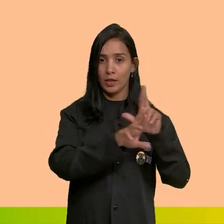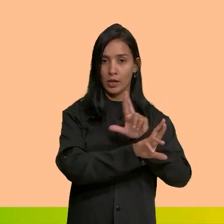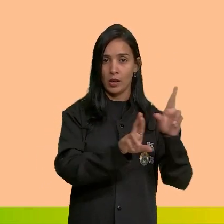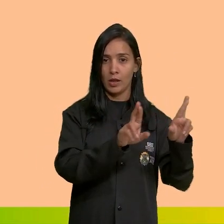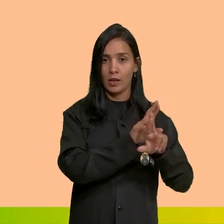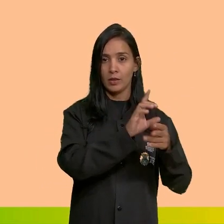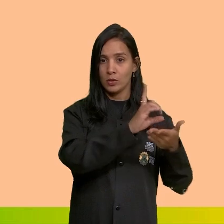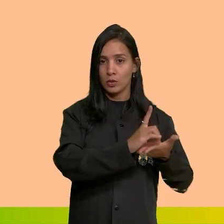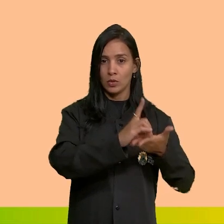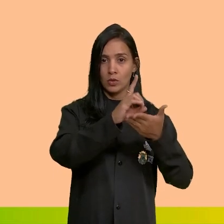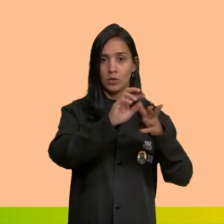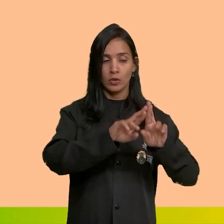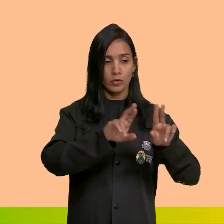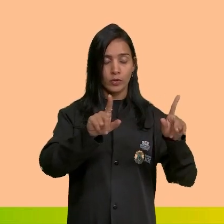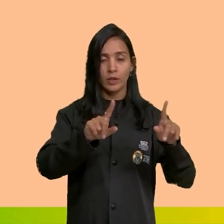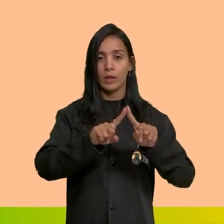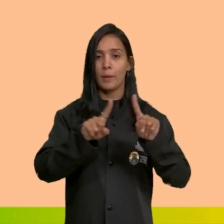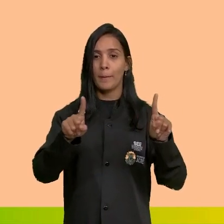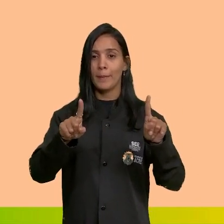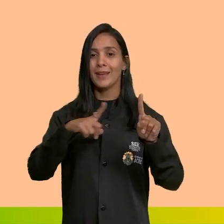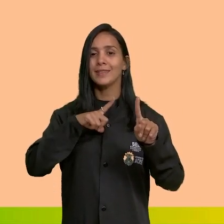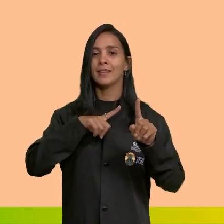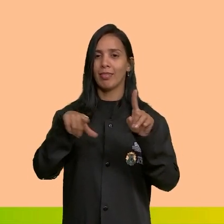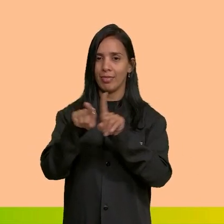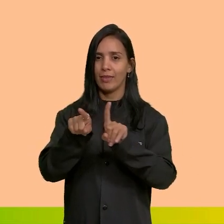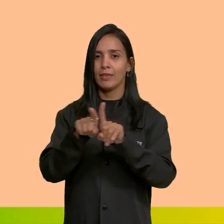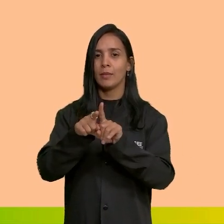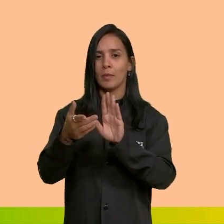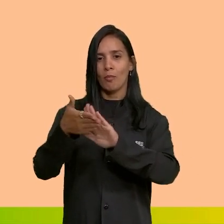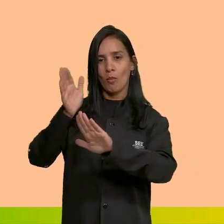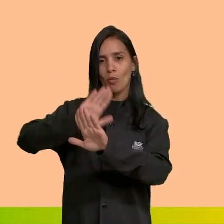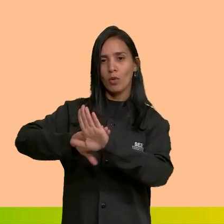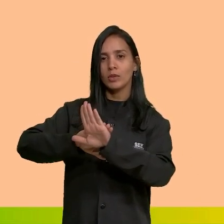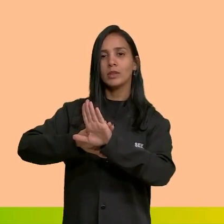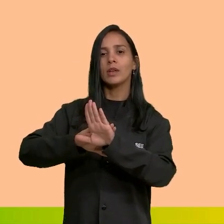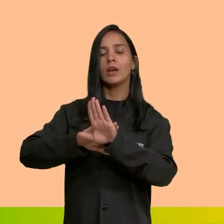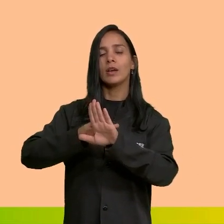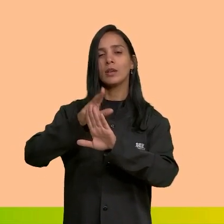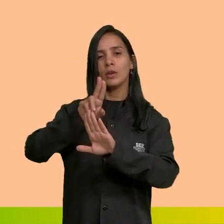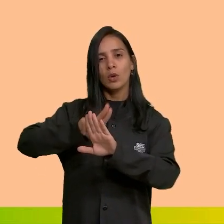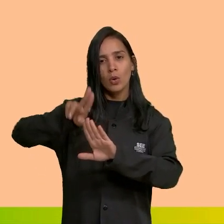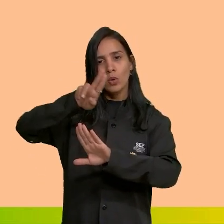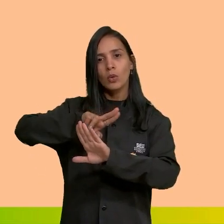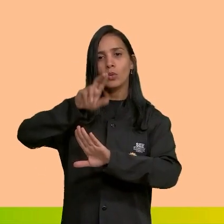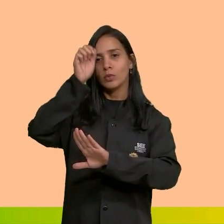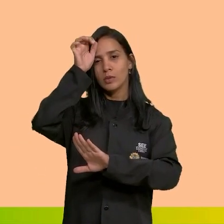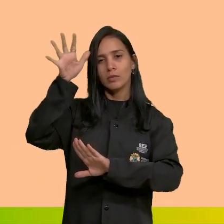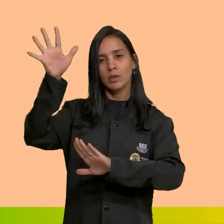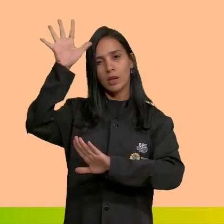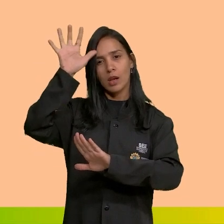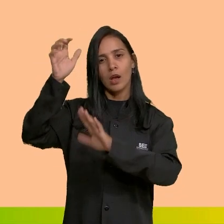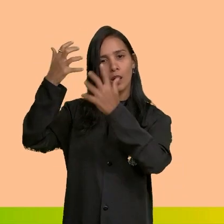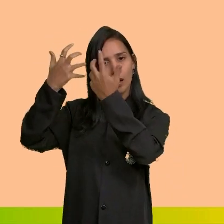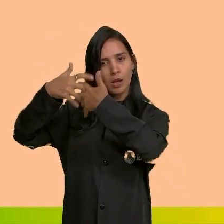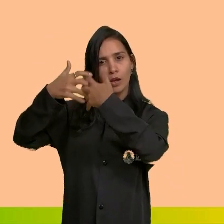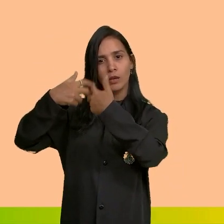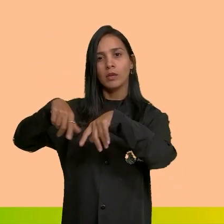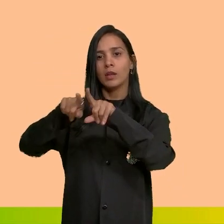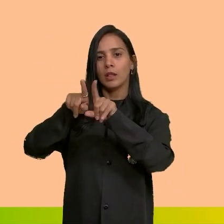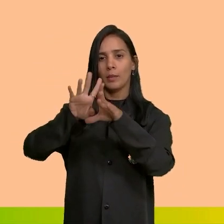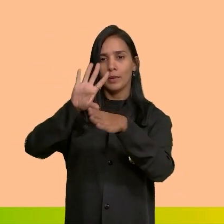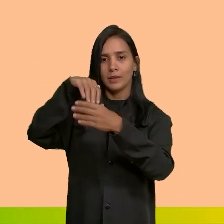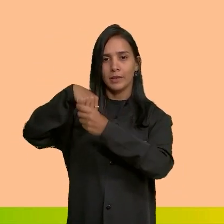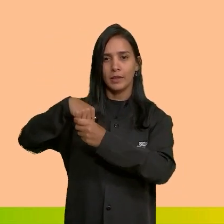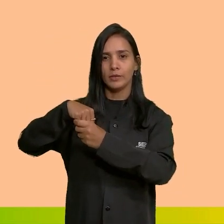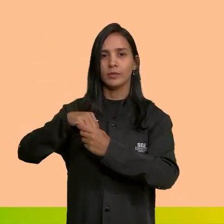também traz essa questão da profunda reflexão e traz também cenários realistas.